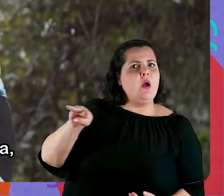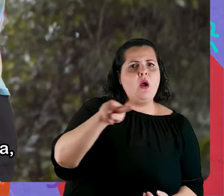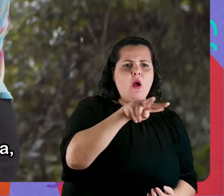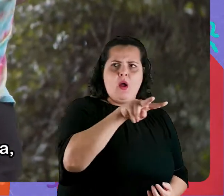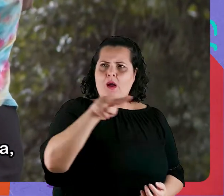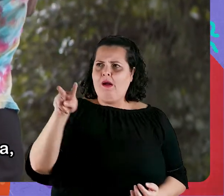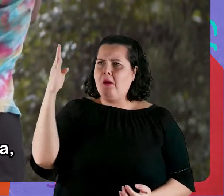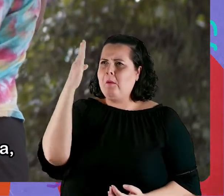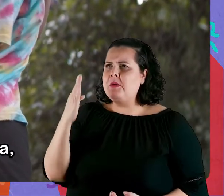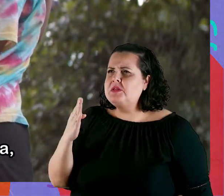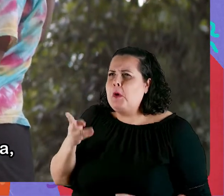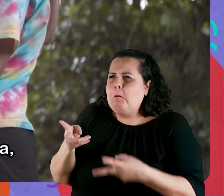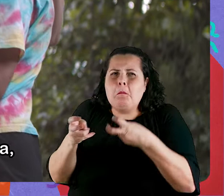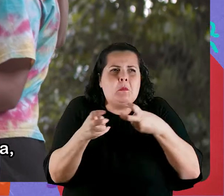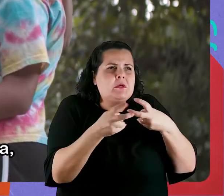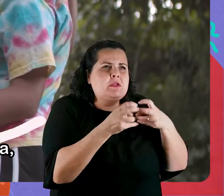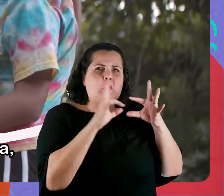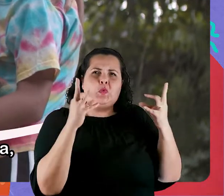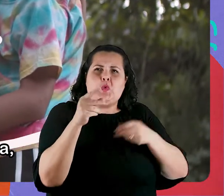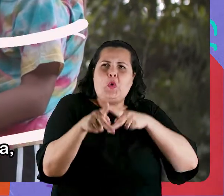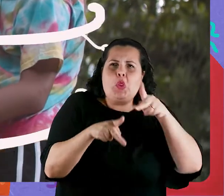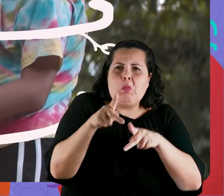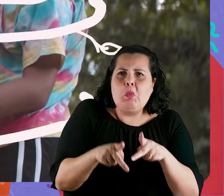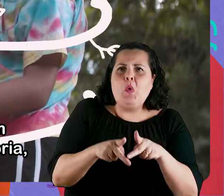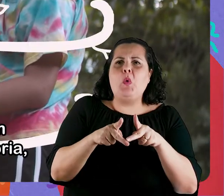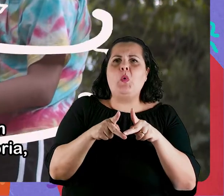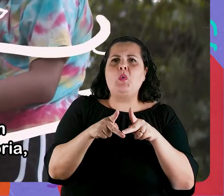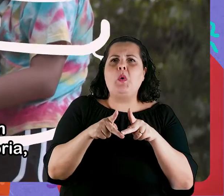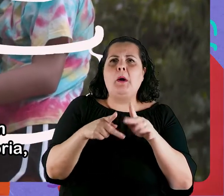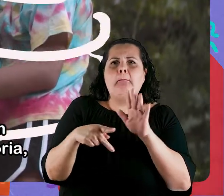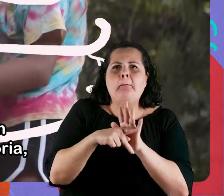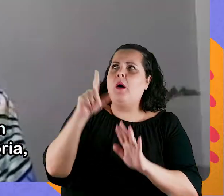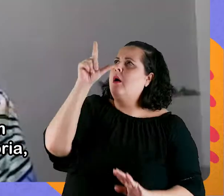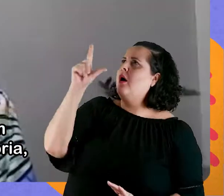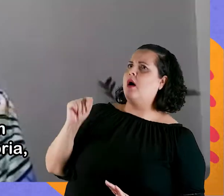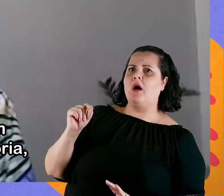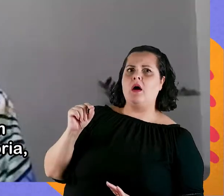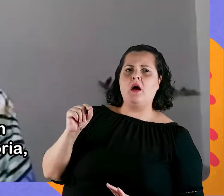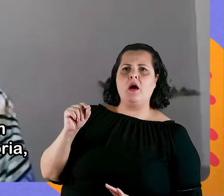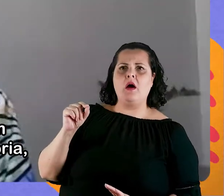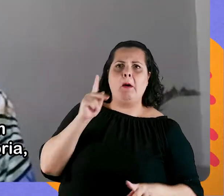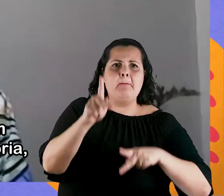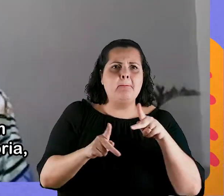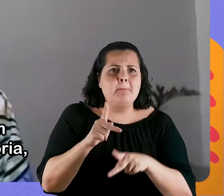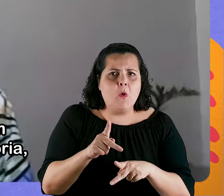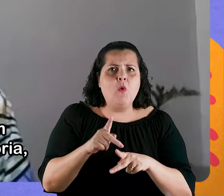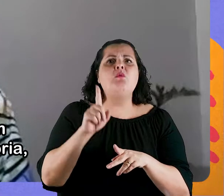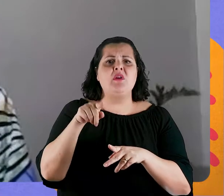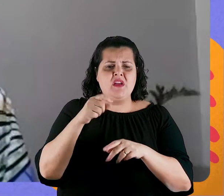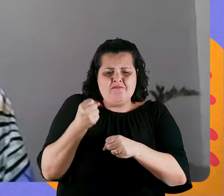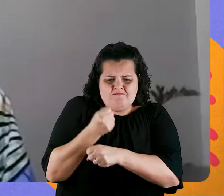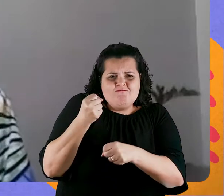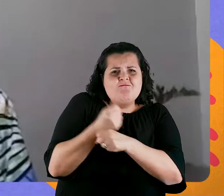através dos povos originais devem dos povos africanos através dos povos que constituem efetivamente nosso território EA